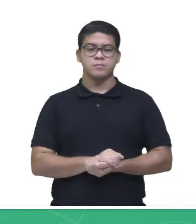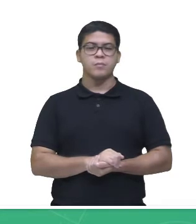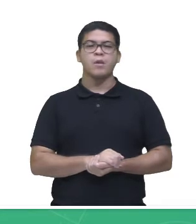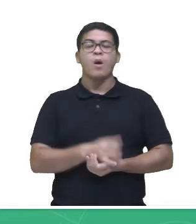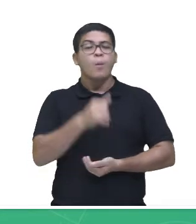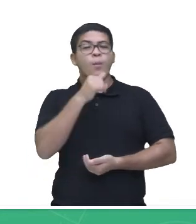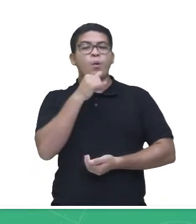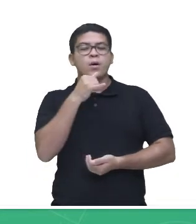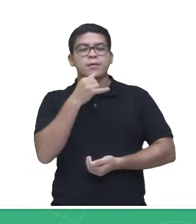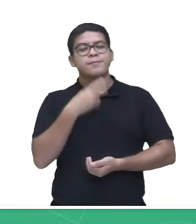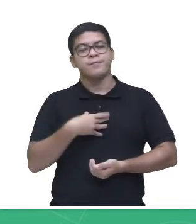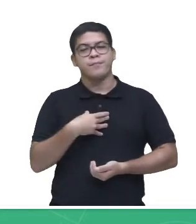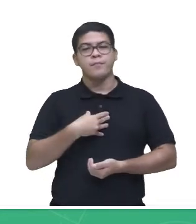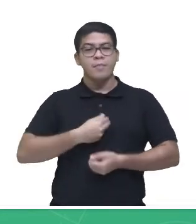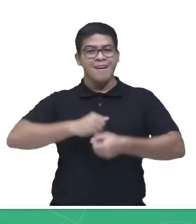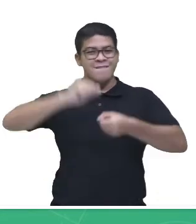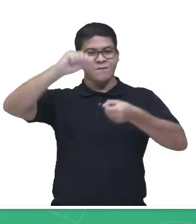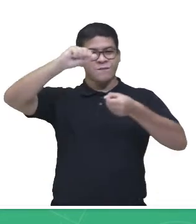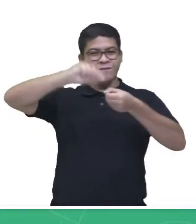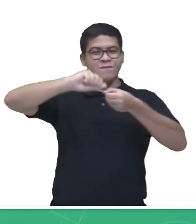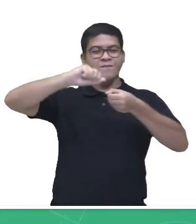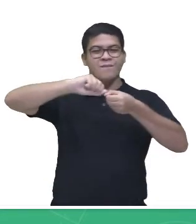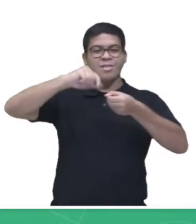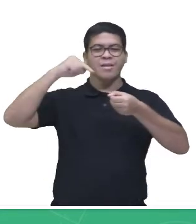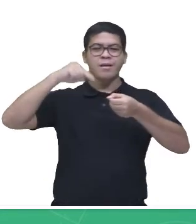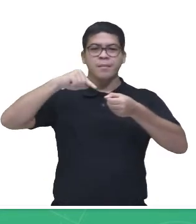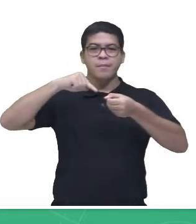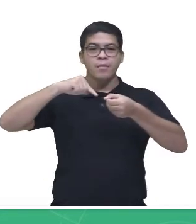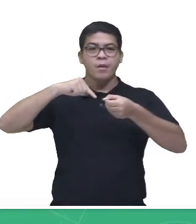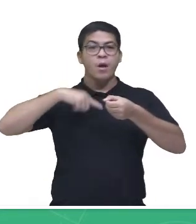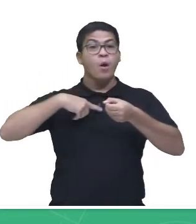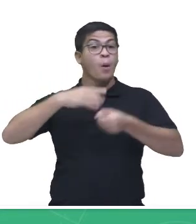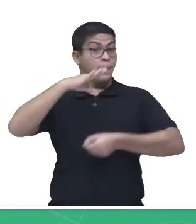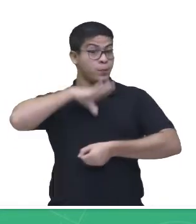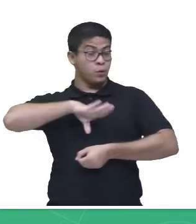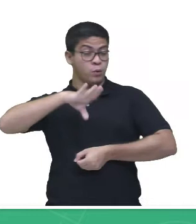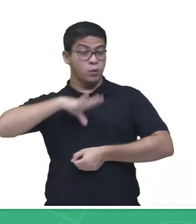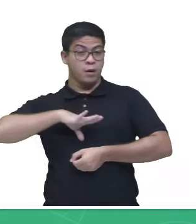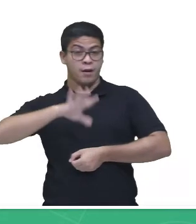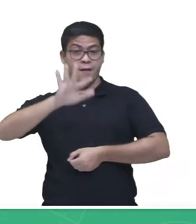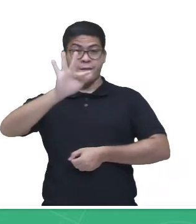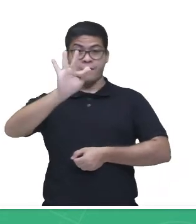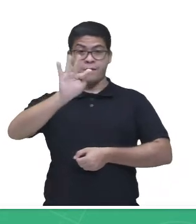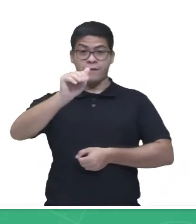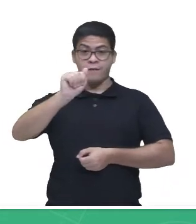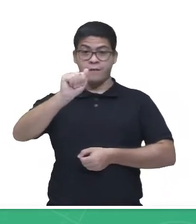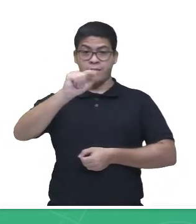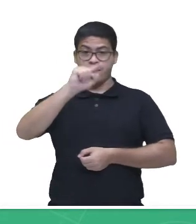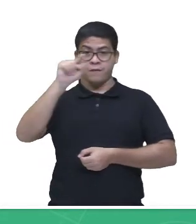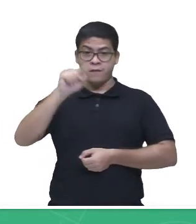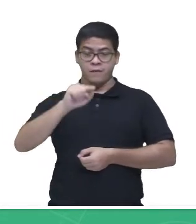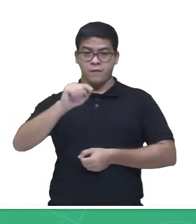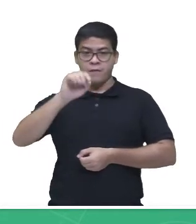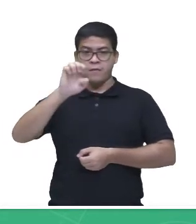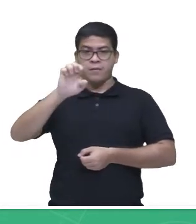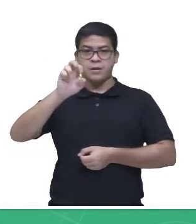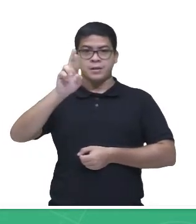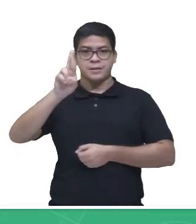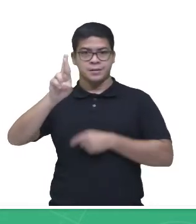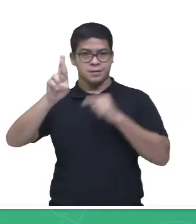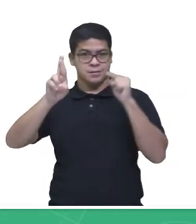gente. Fazido, não existe isso. No português, nós utilizamos o particípio irregular,